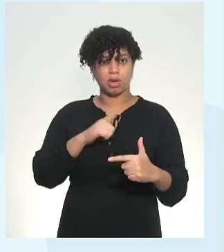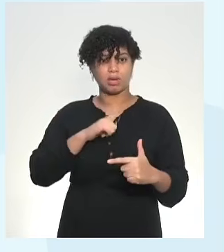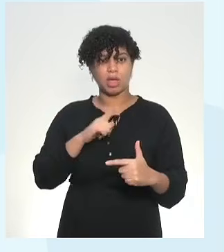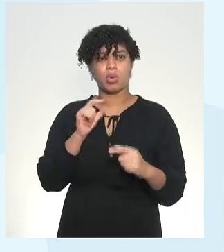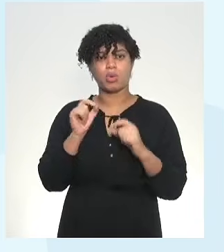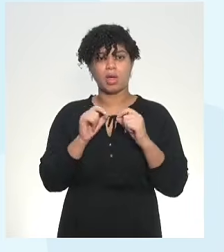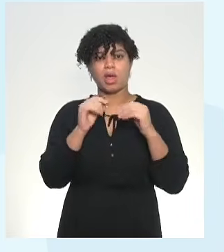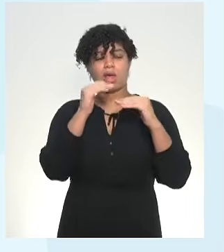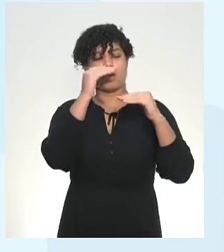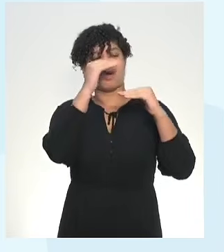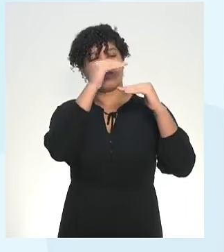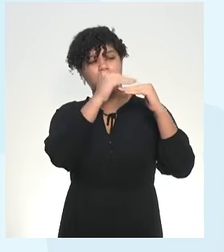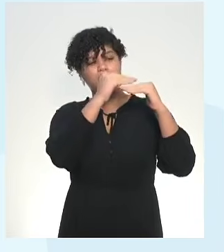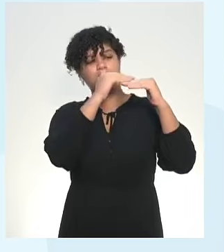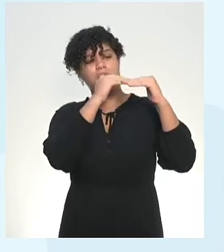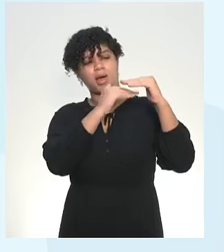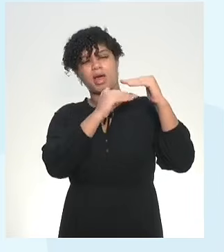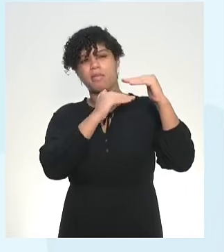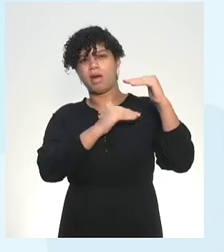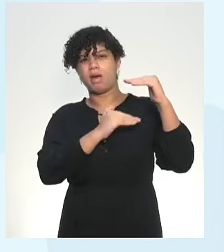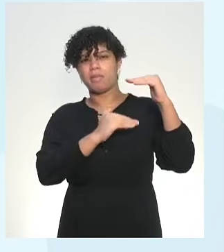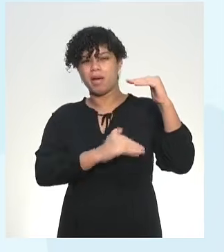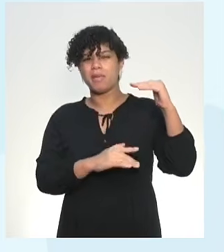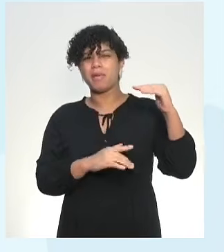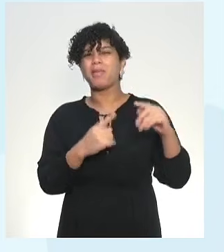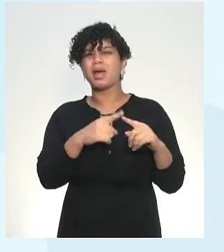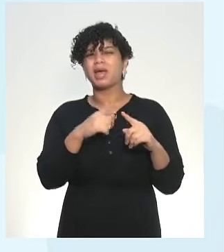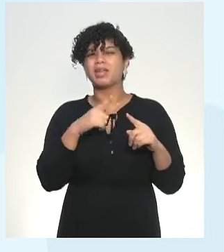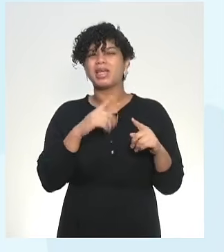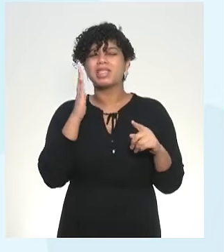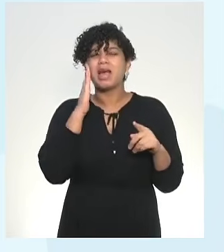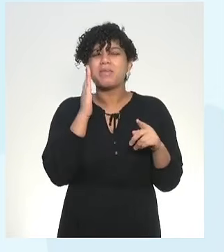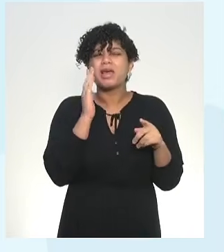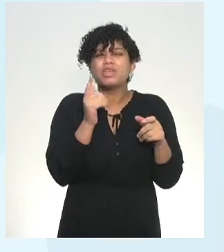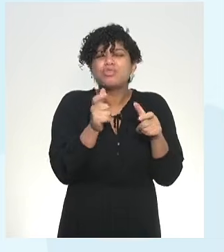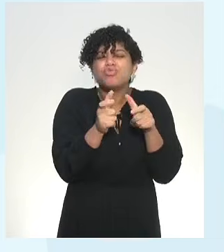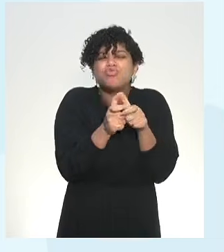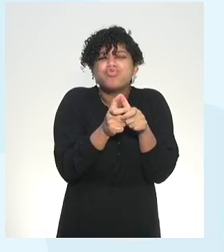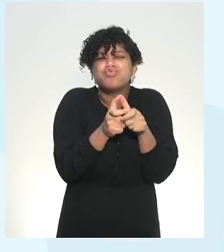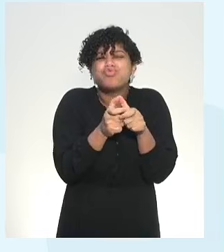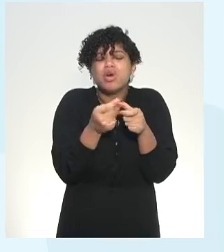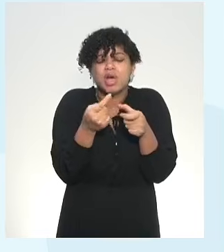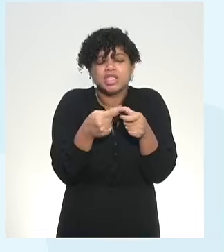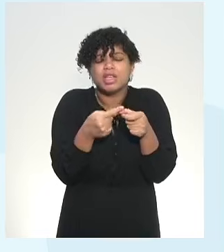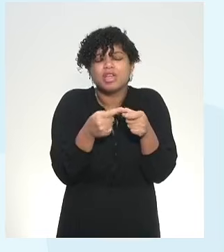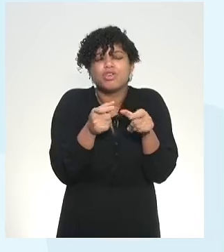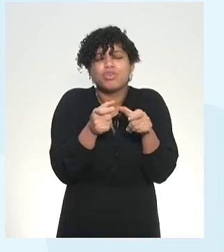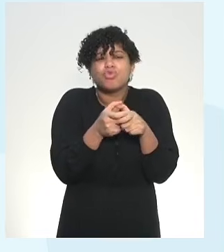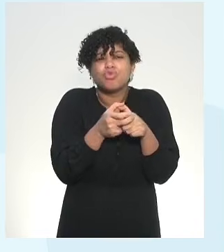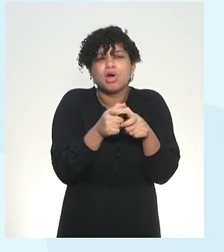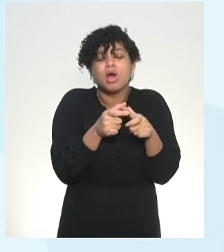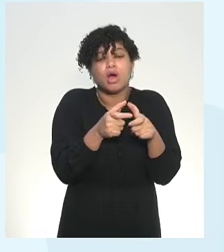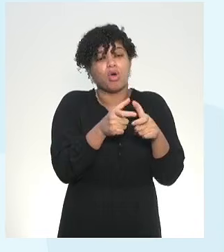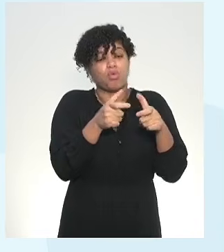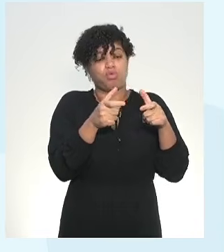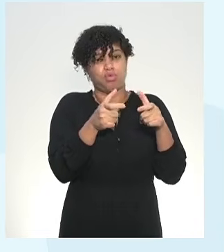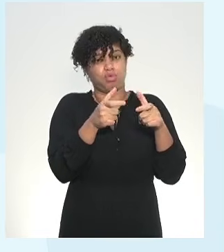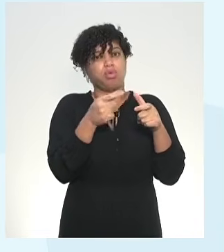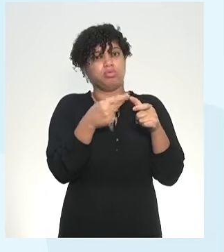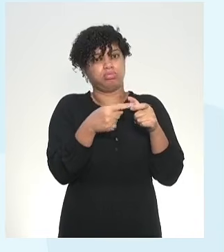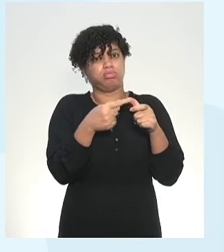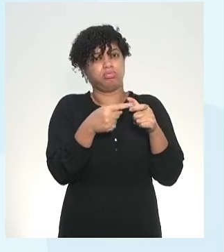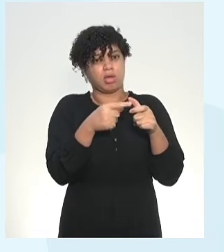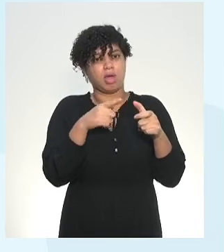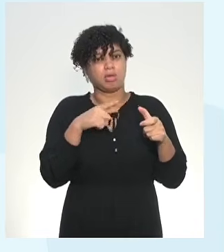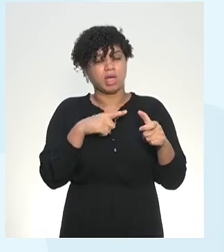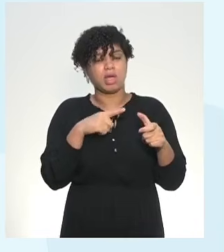hierárquico, né, que mostra aí a vila, né, que são aquelas cidadezinhas bem pequenas, depois uma cidade local, né, que aí já dá uma